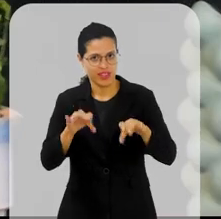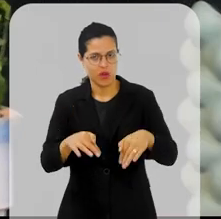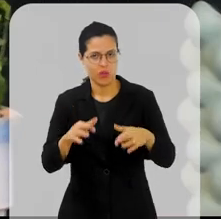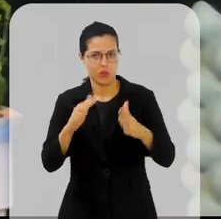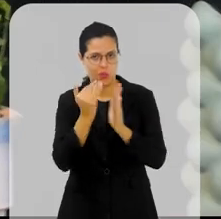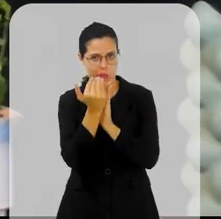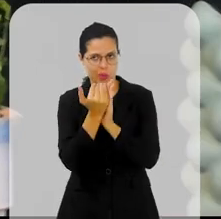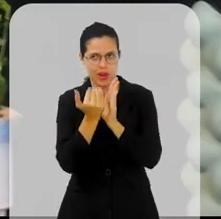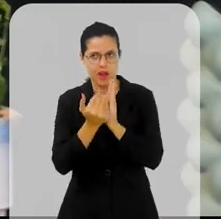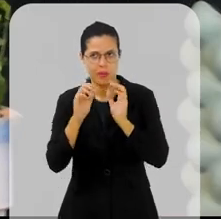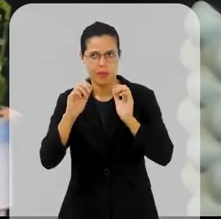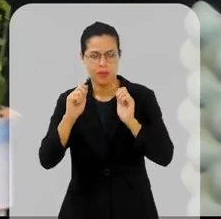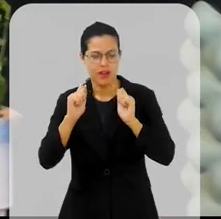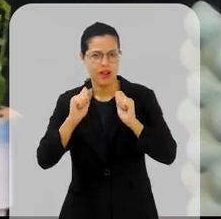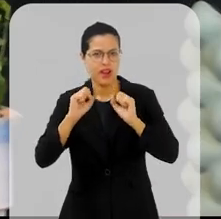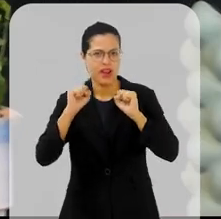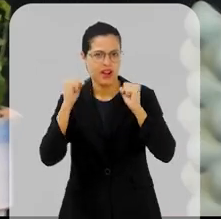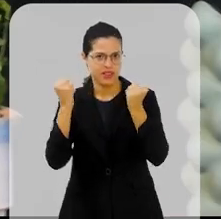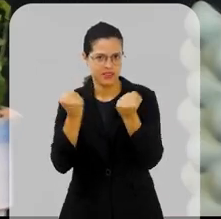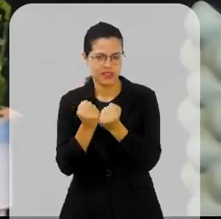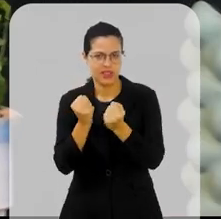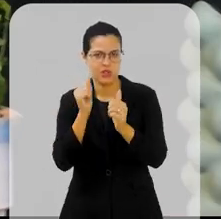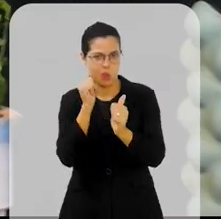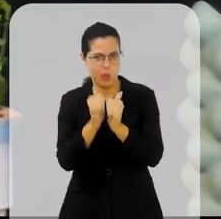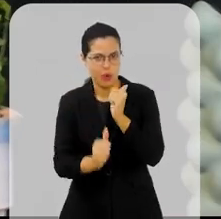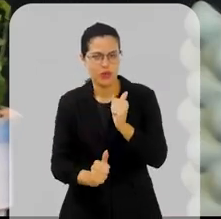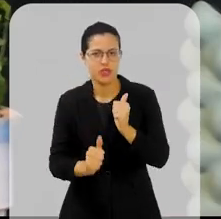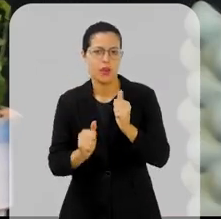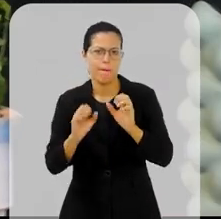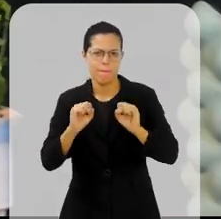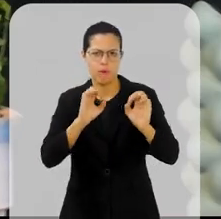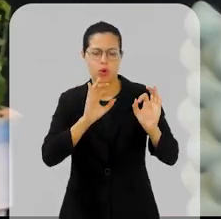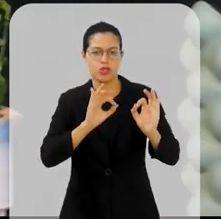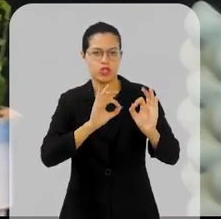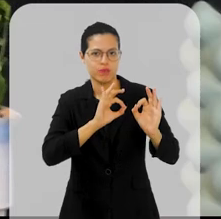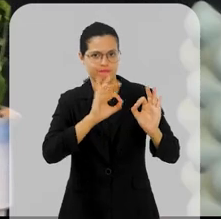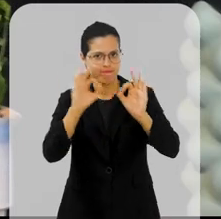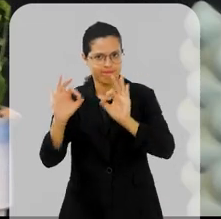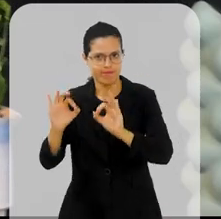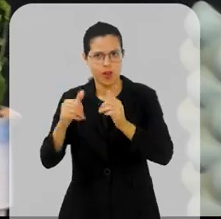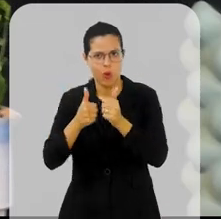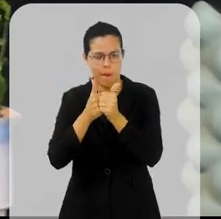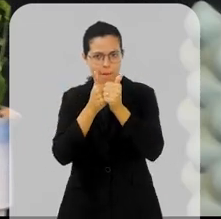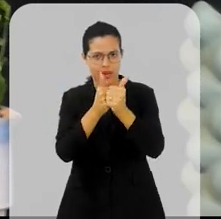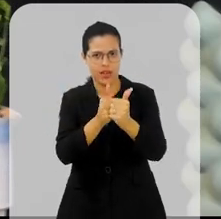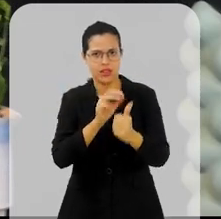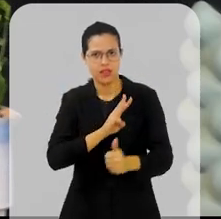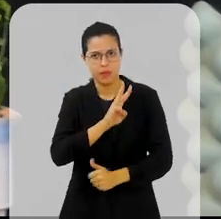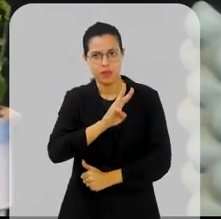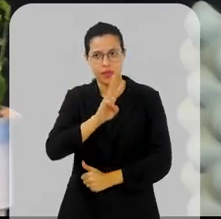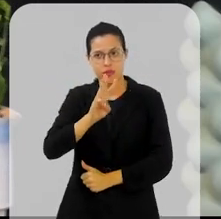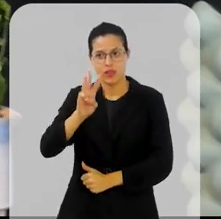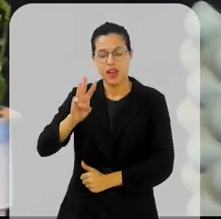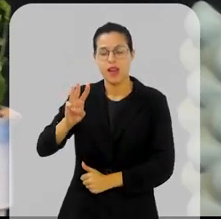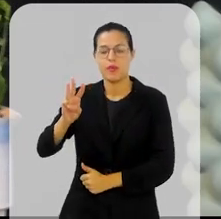Arena Esportiva, o tema do programa, o Estádio do Flamengo. E você pode acompanhar tudo através do